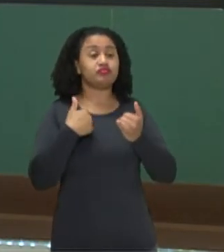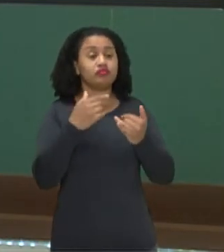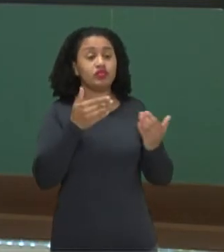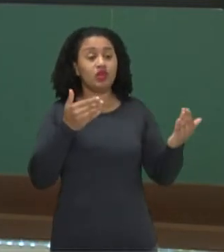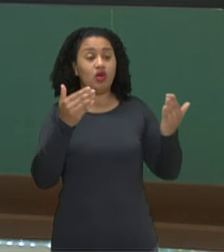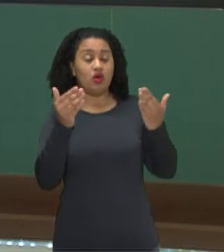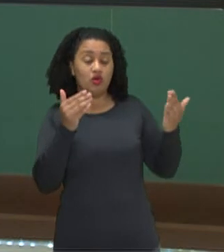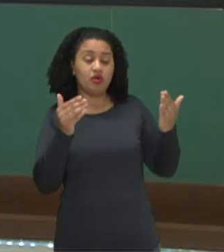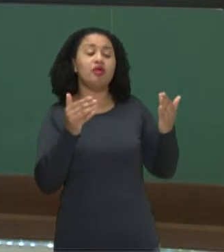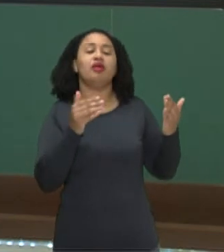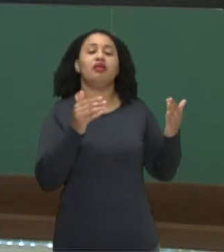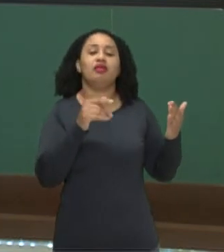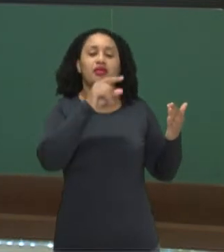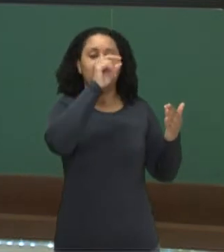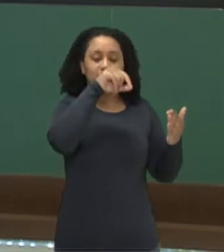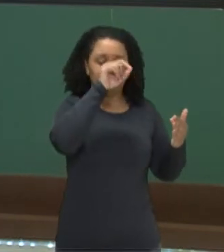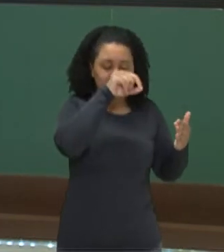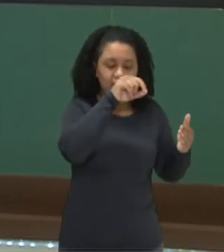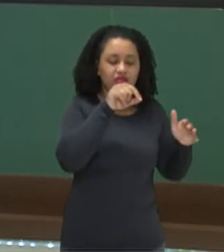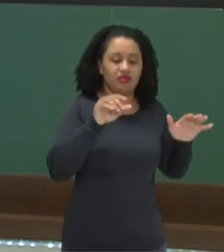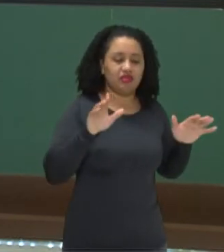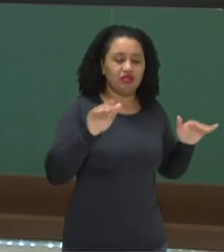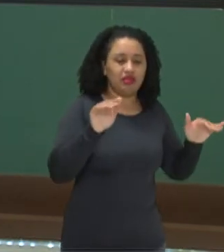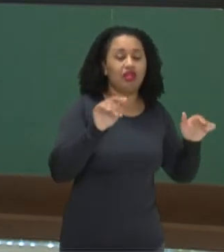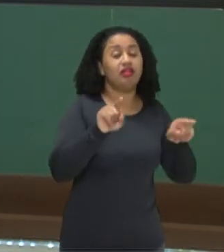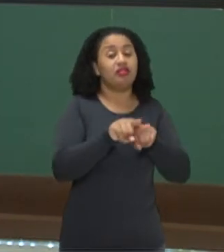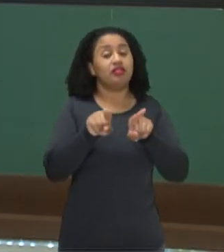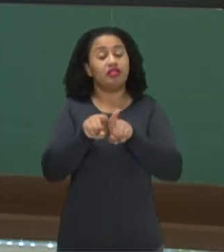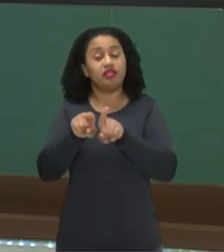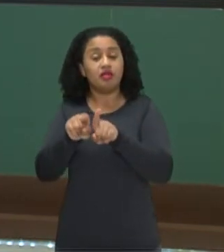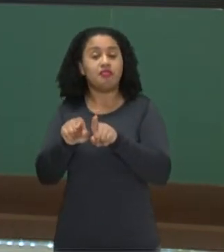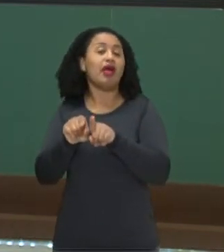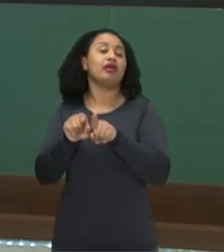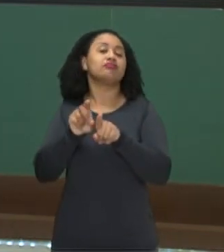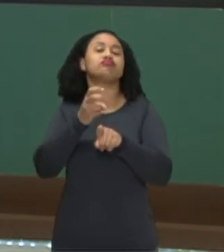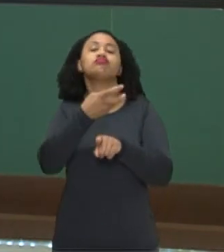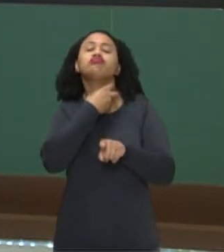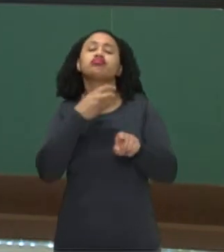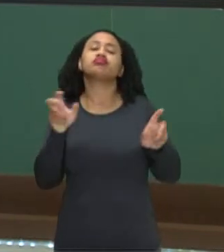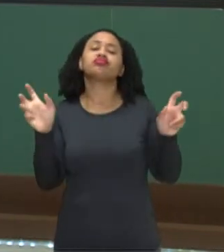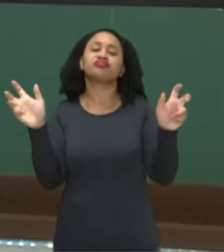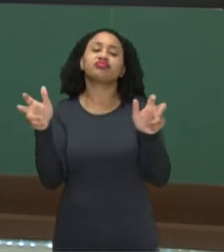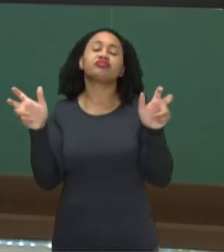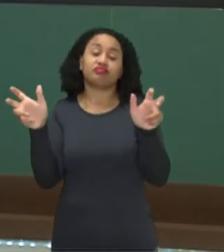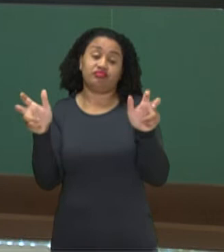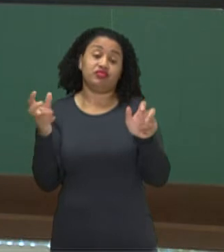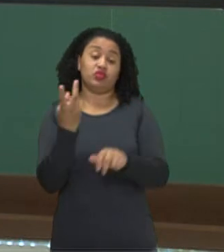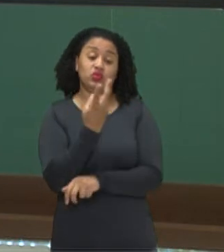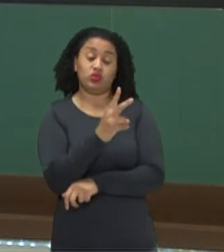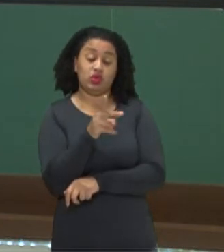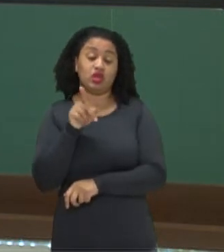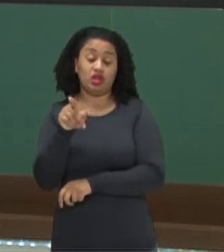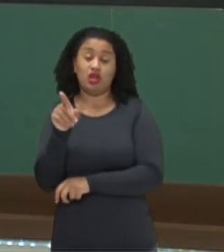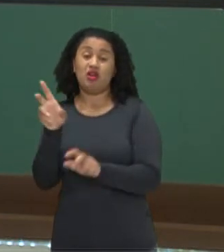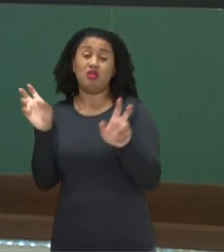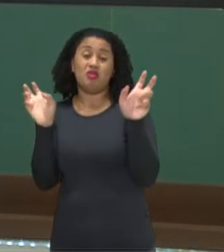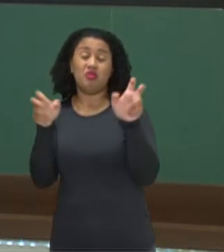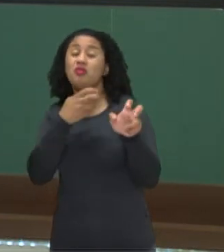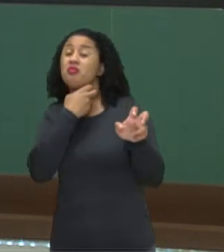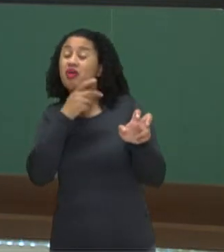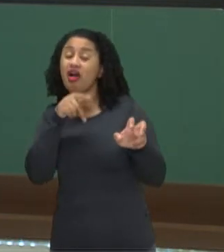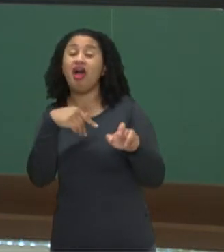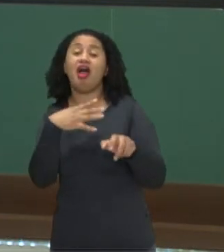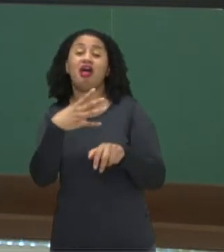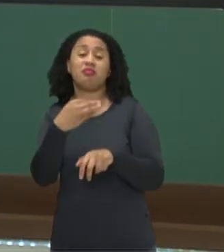comparar a asa de uma ave e a asa de um morcego, né? Embora aves e o morcego é um mamífero, então eles são